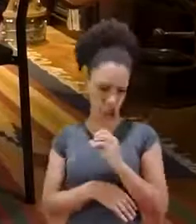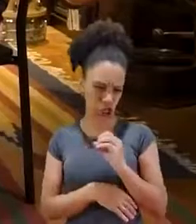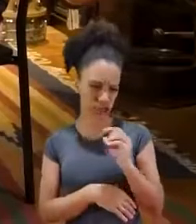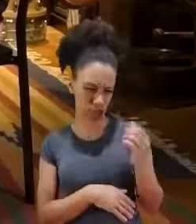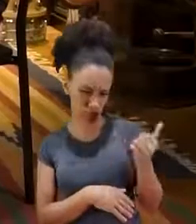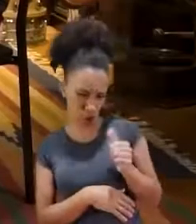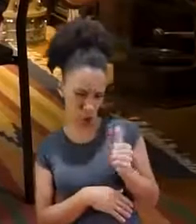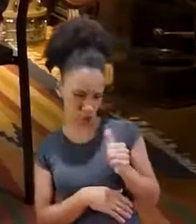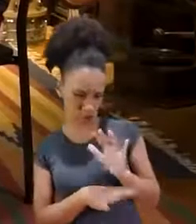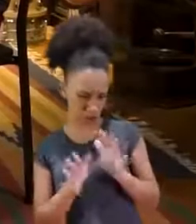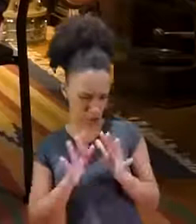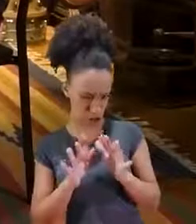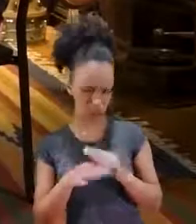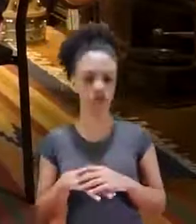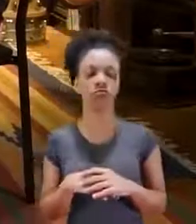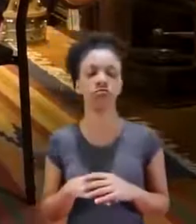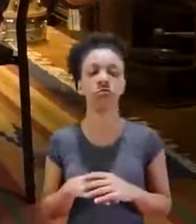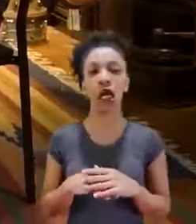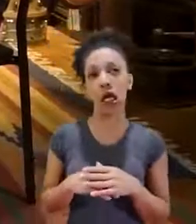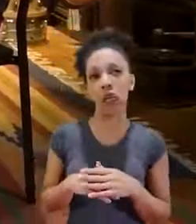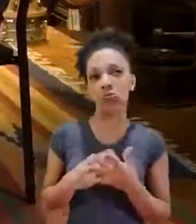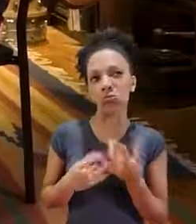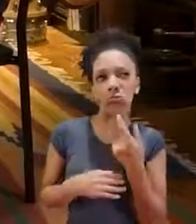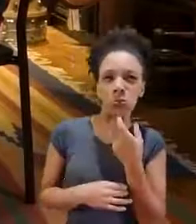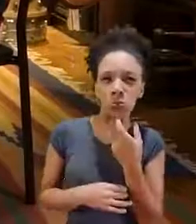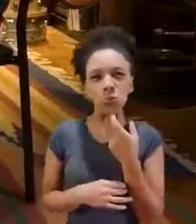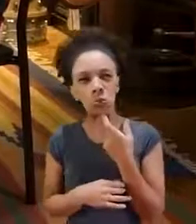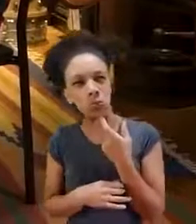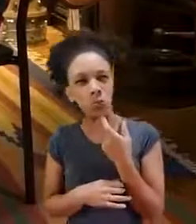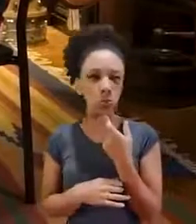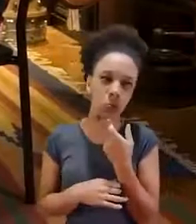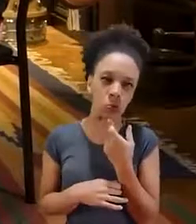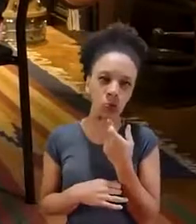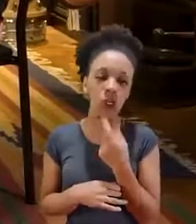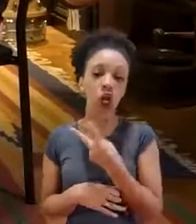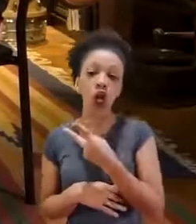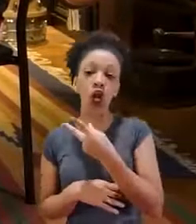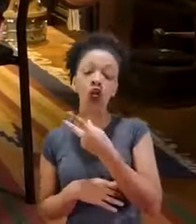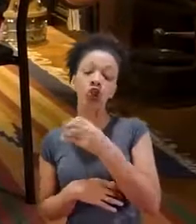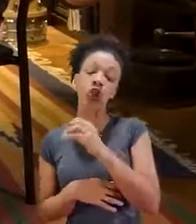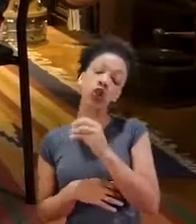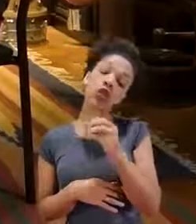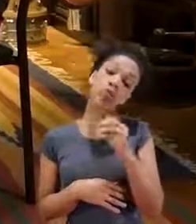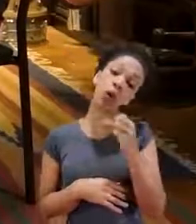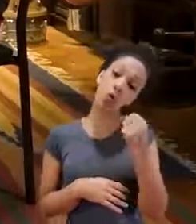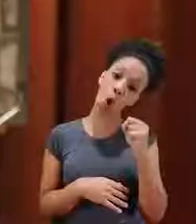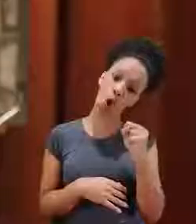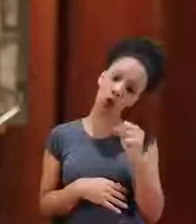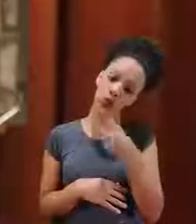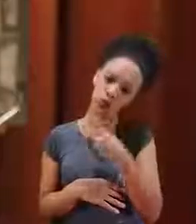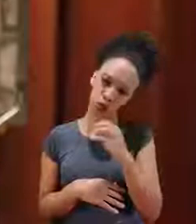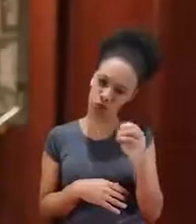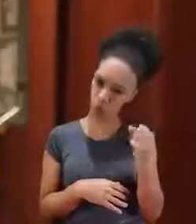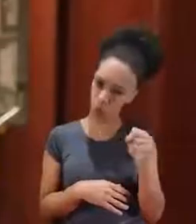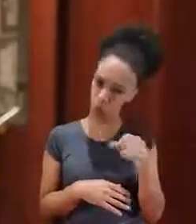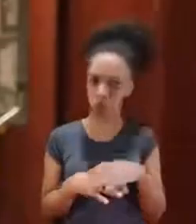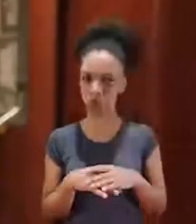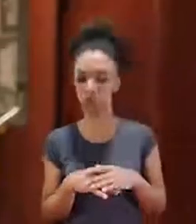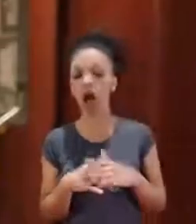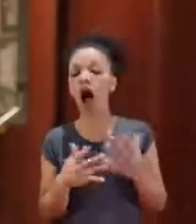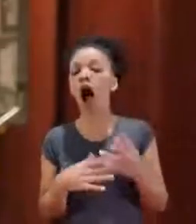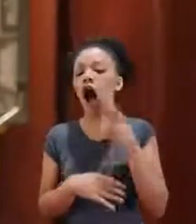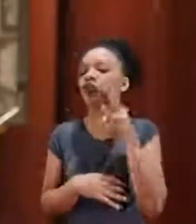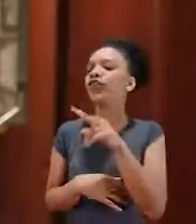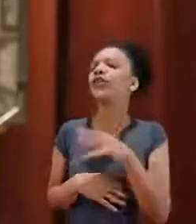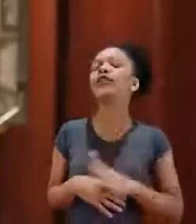2011 por aí né para 2008 2008 2008 a